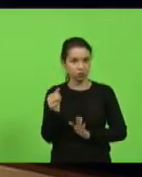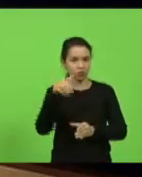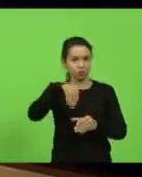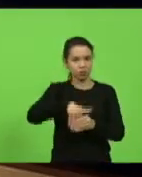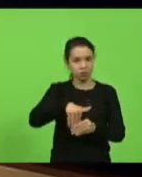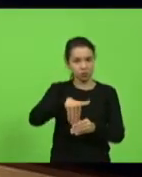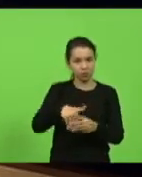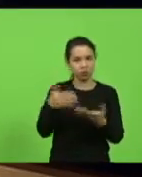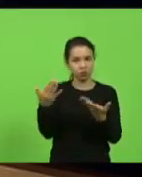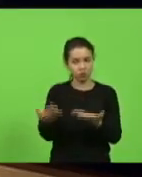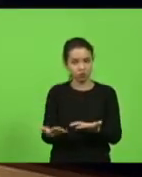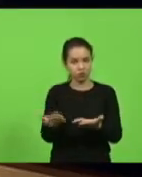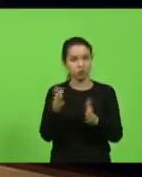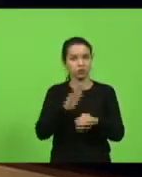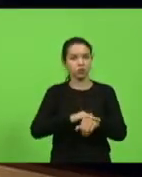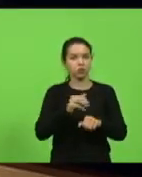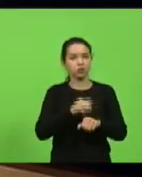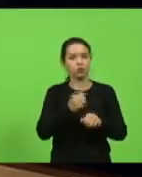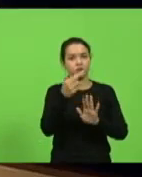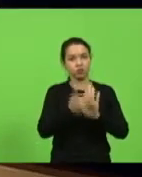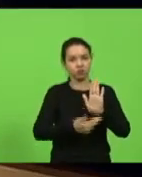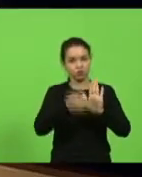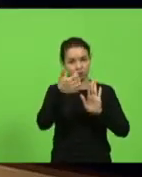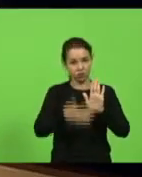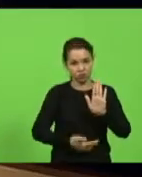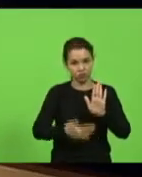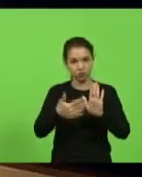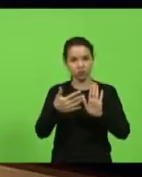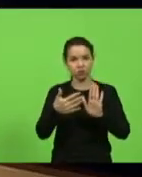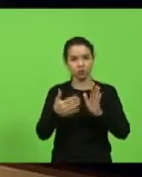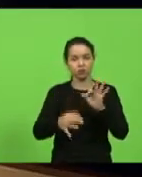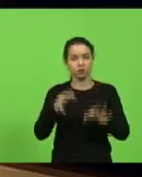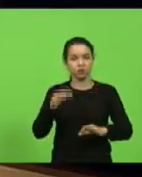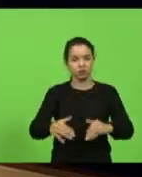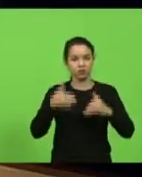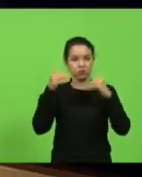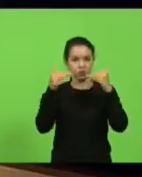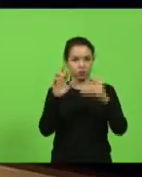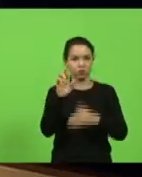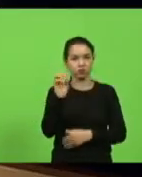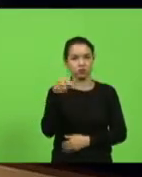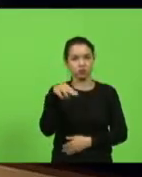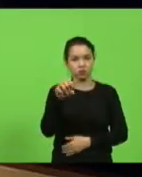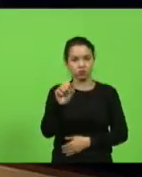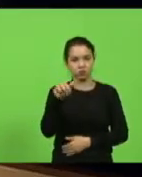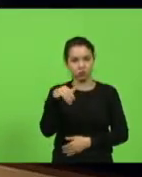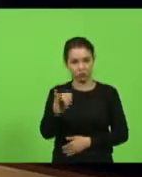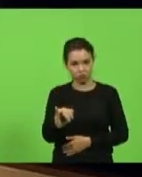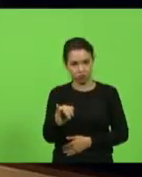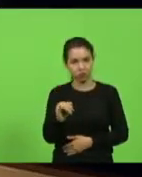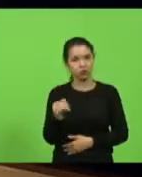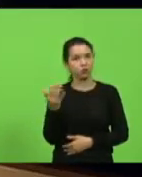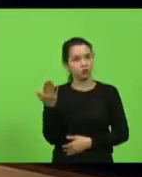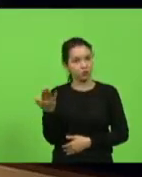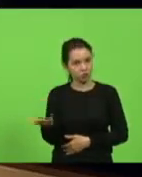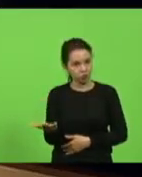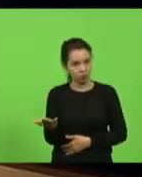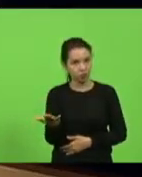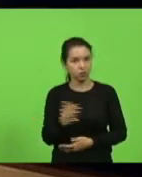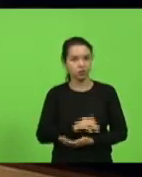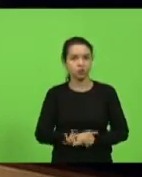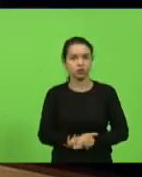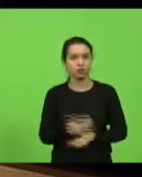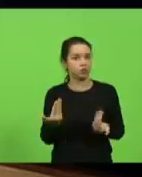relatora deste caso, a desembargadora Rosane Portela Wolff, quando desqualificou